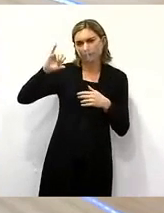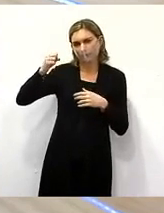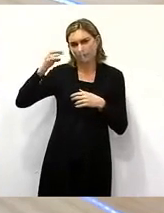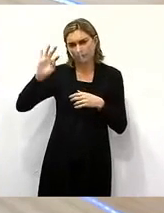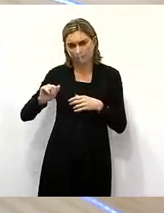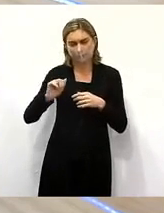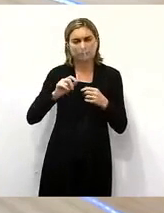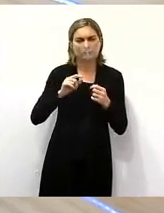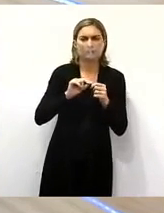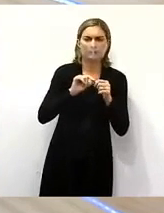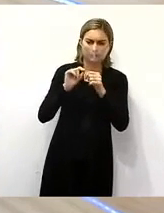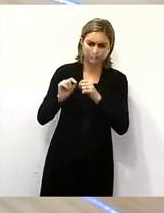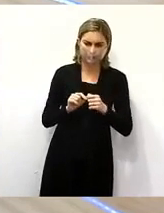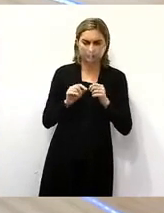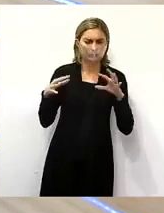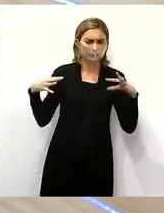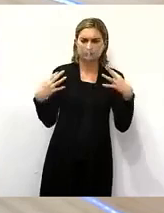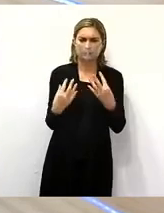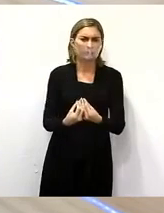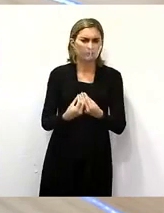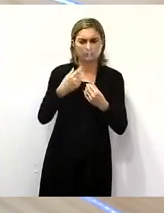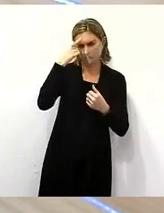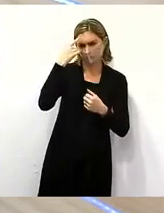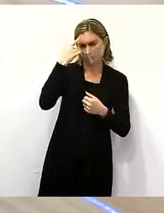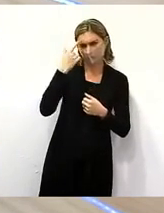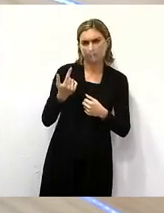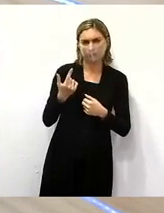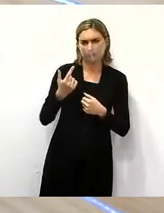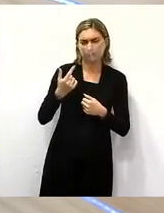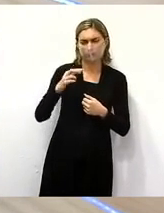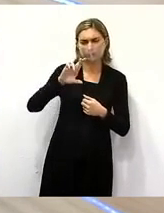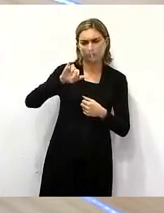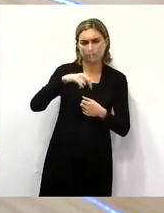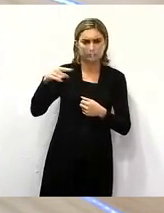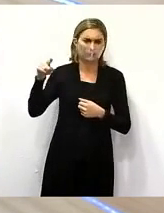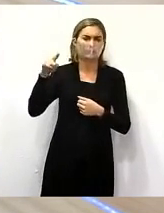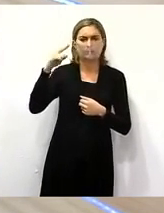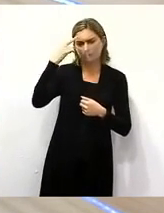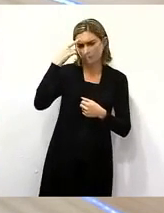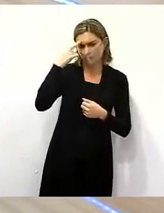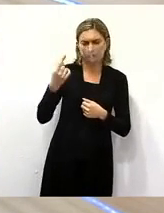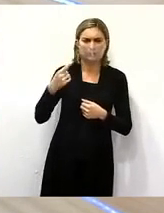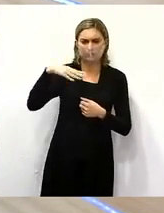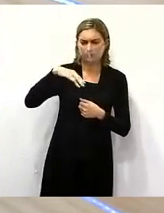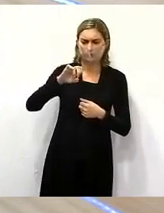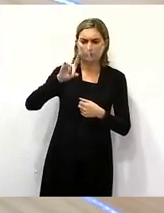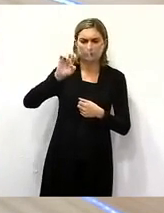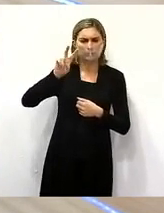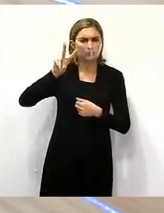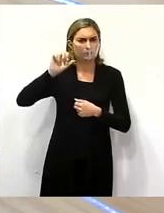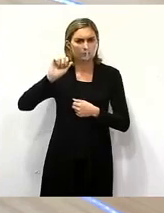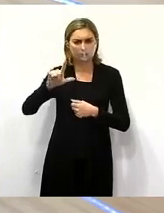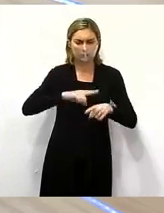Que se contrapôs a todo o pensamento cristão, a todo o pensamento medieval, não